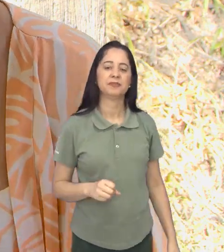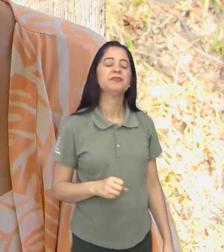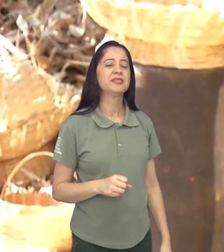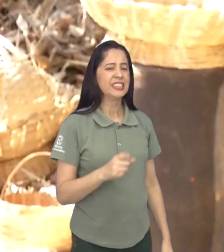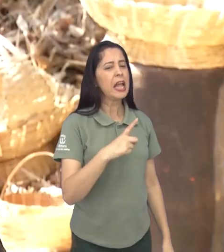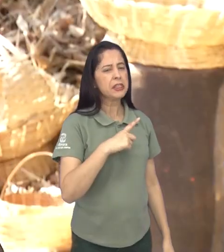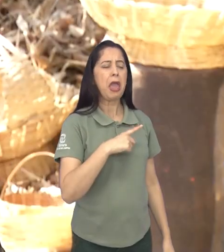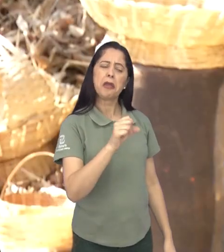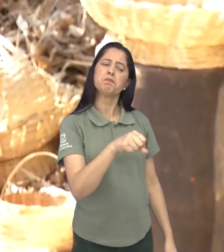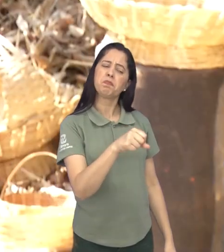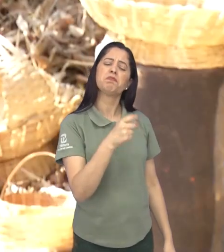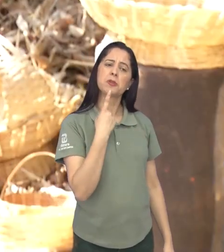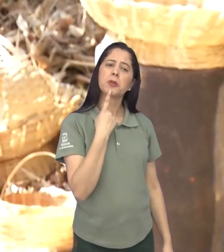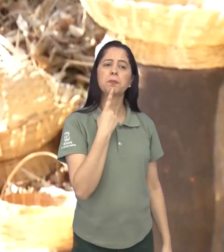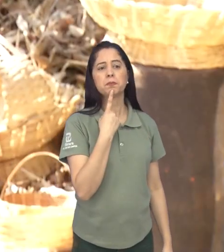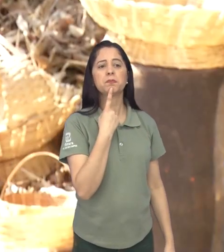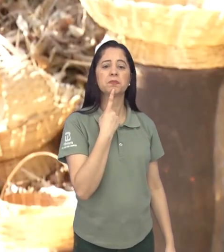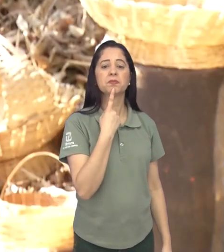saber? Tenho.